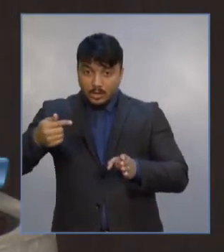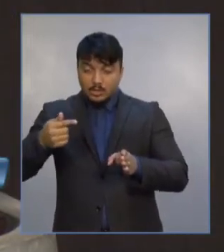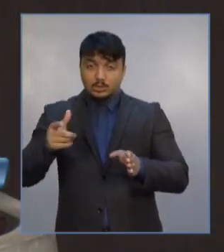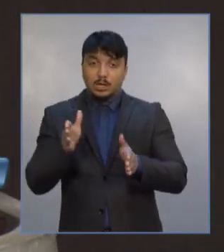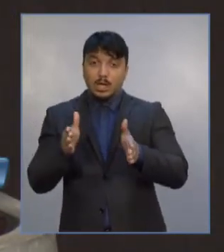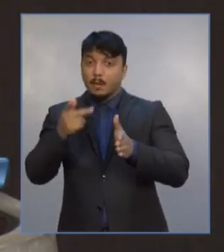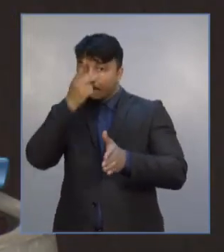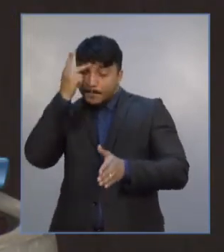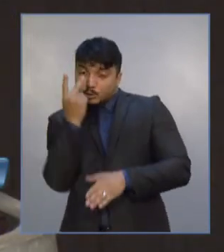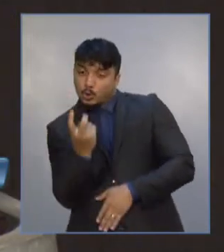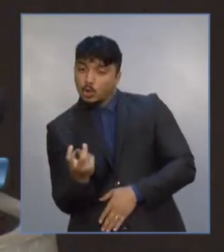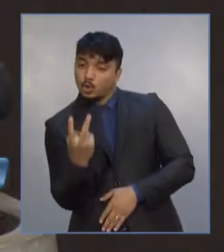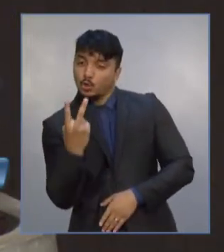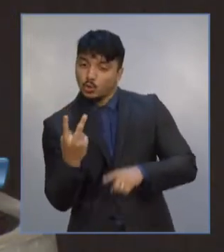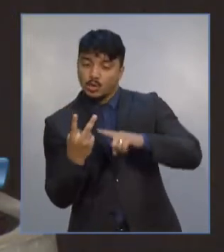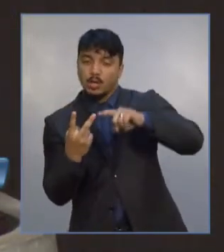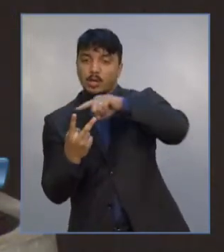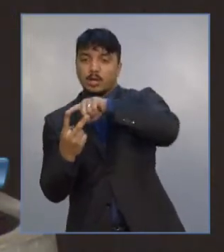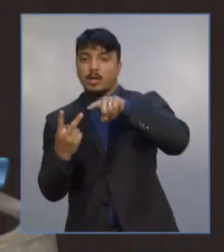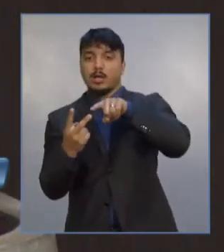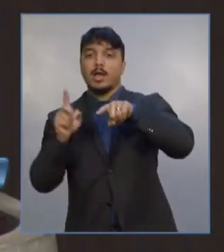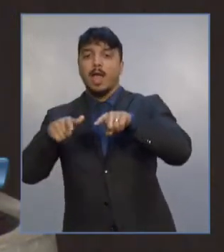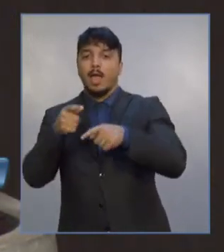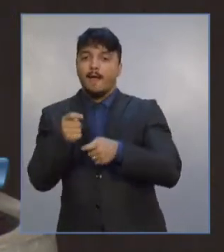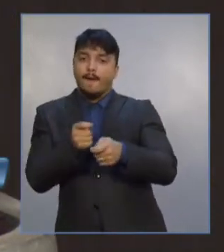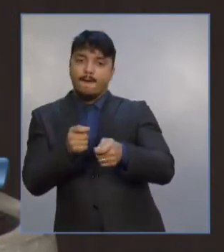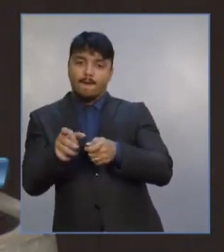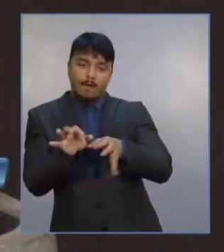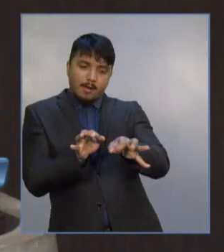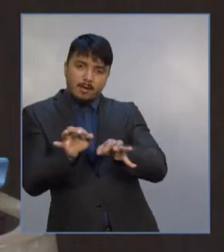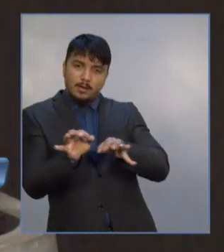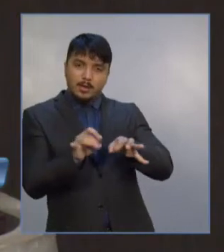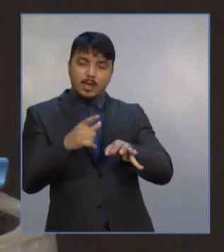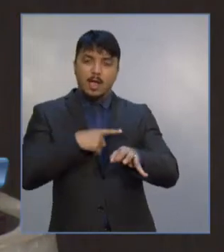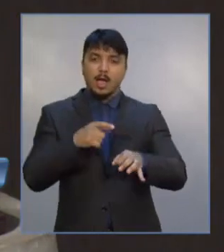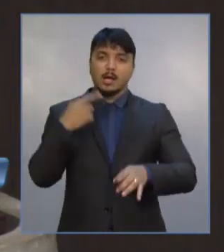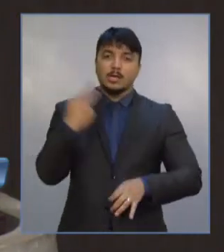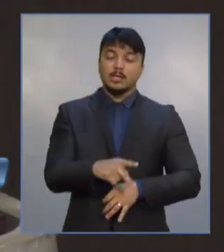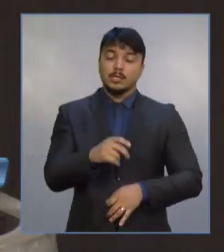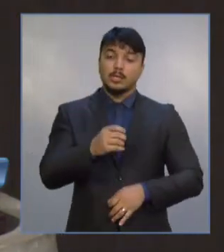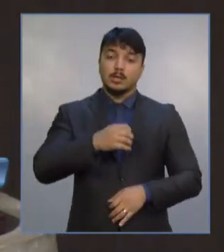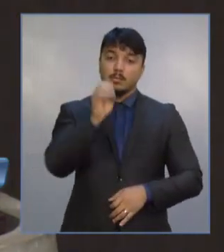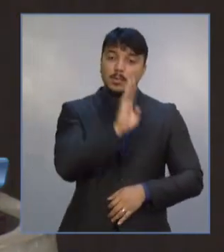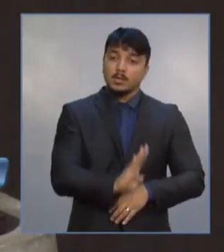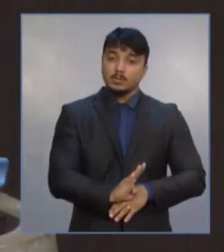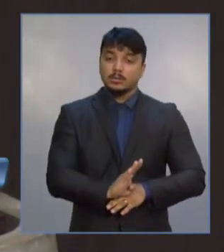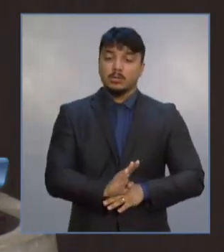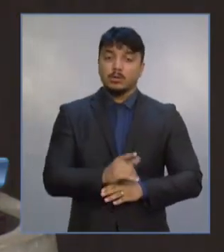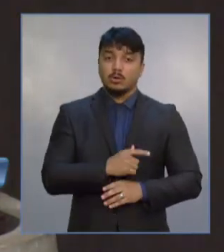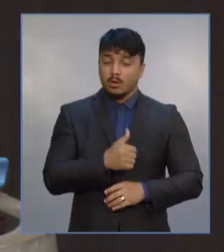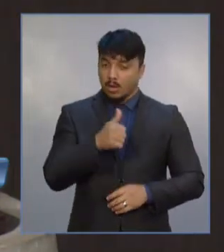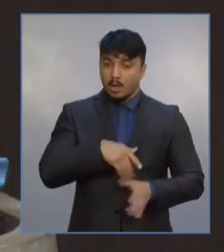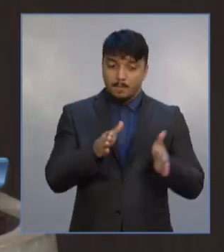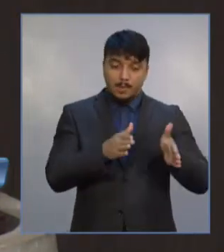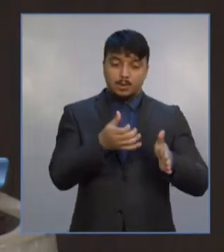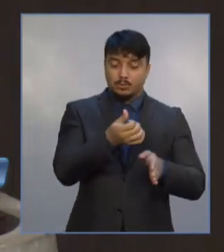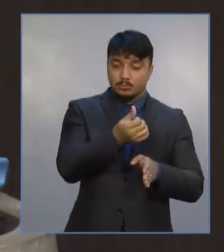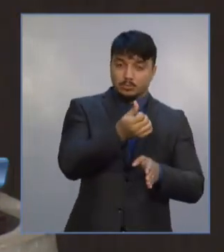São duas figuras centrais na articulação do que foi o golpe civil-militar da década de